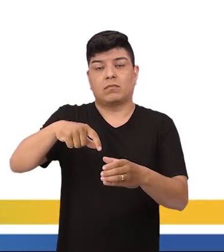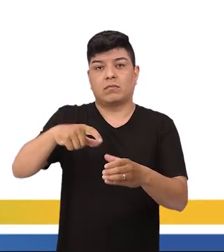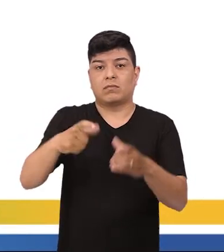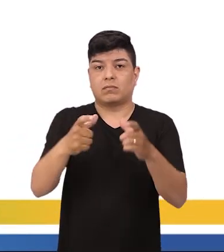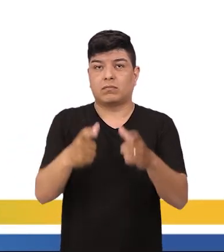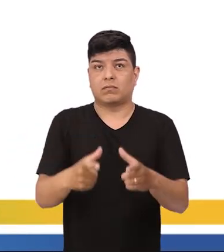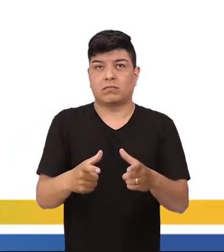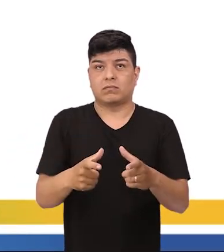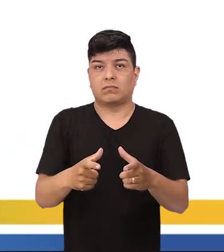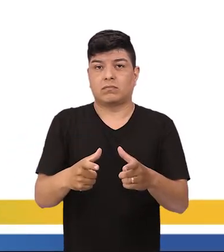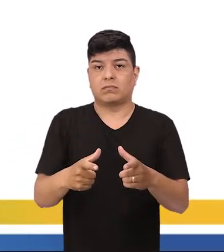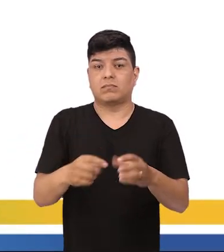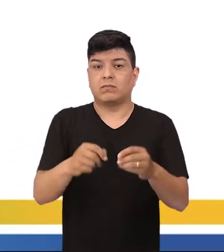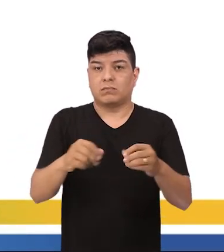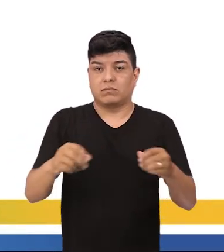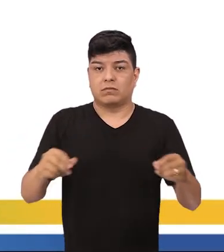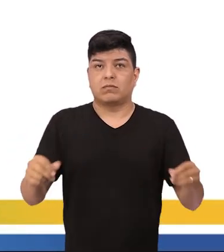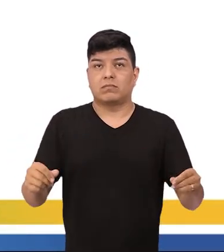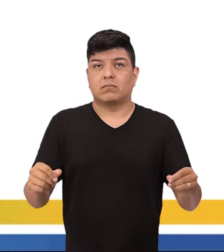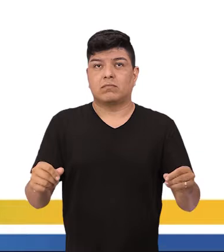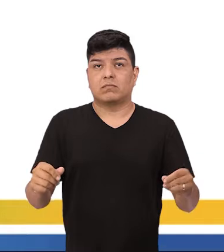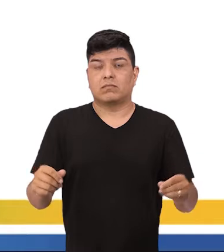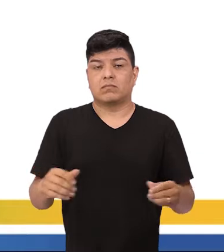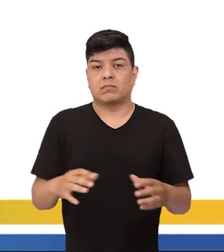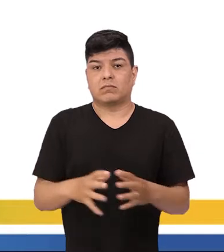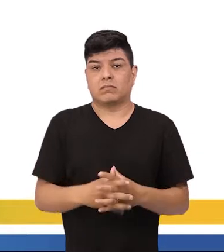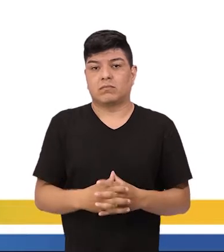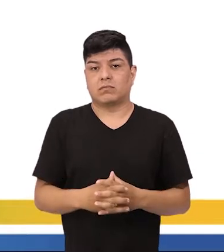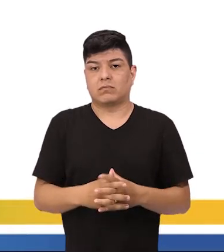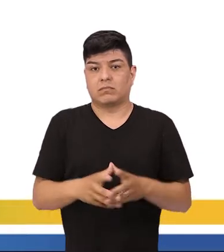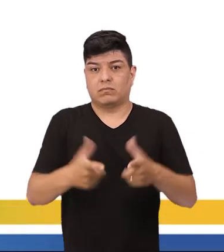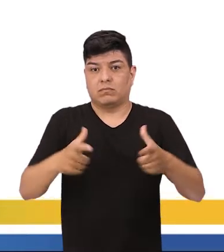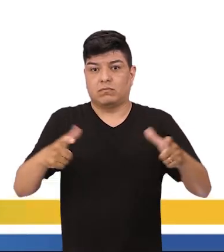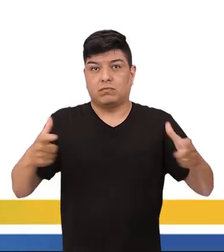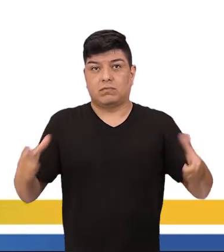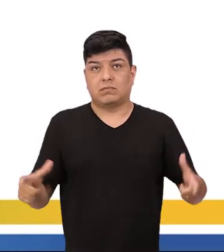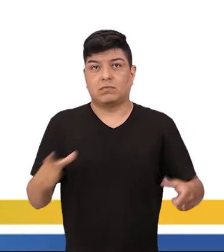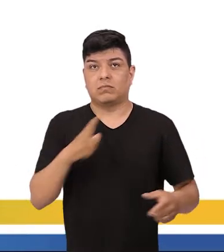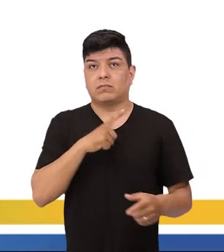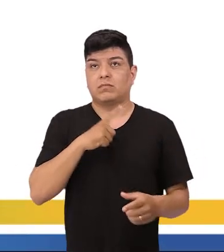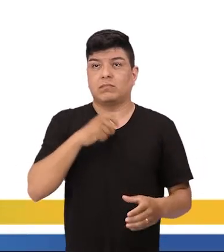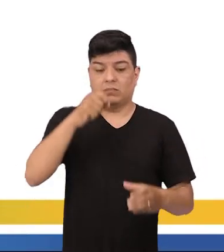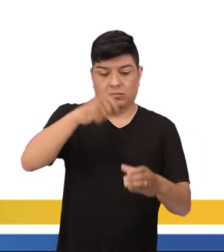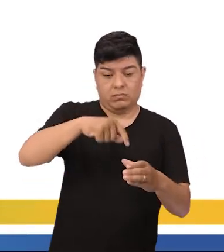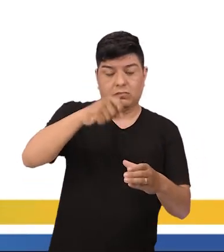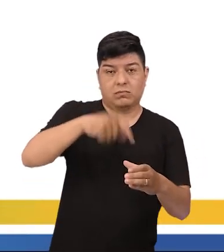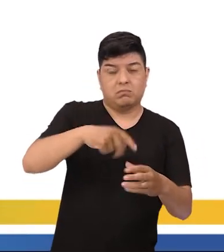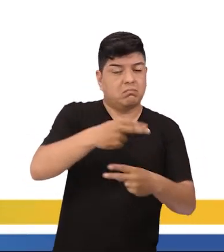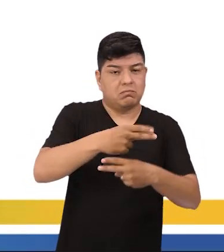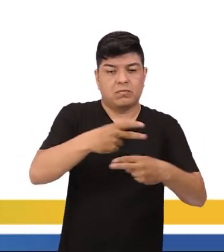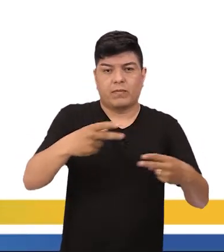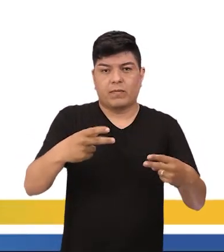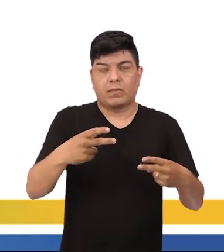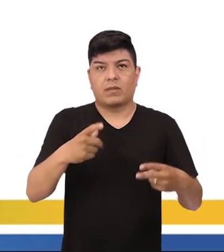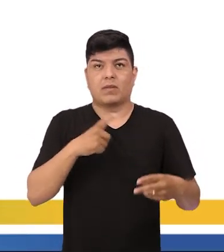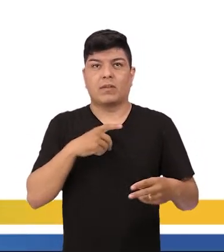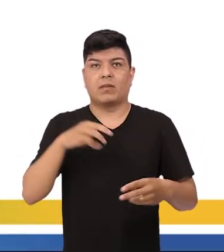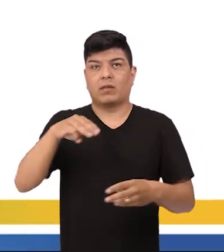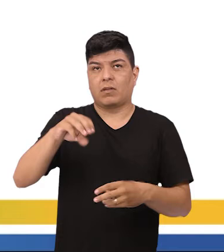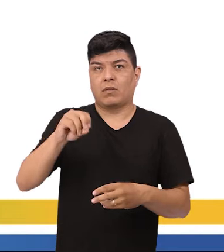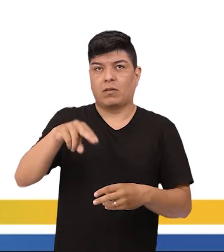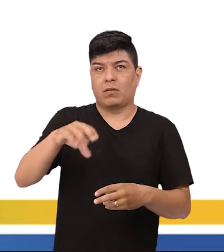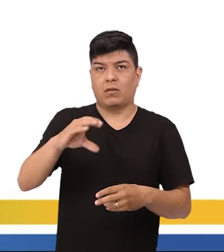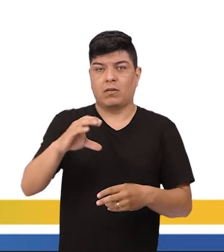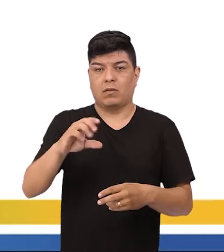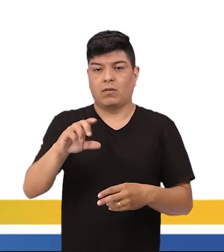Numa vasta terra, né? Uma vasta terra onde se tem só a plantação daquele produto. A monocultura que